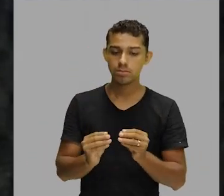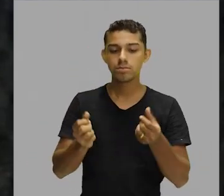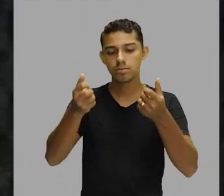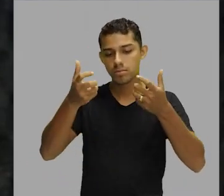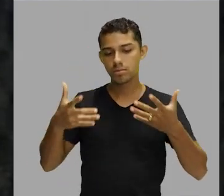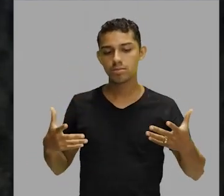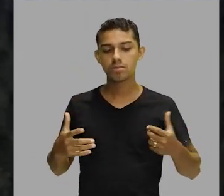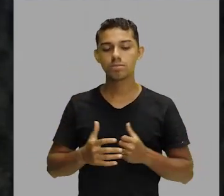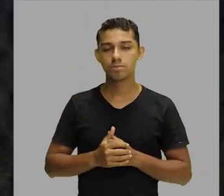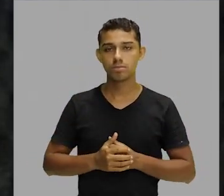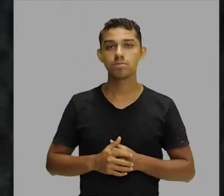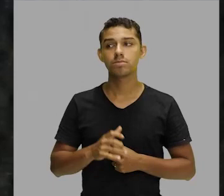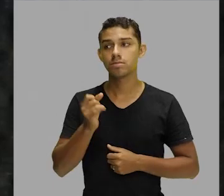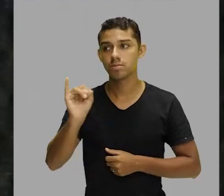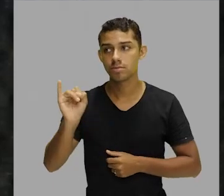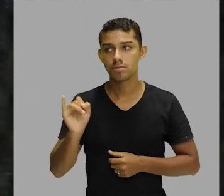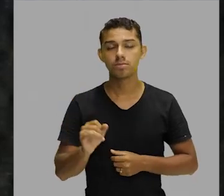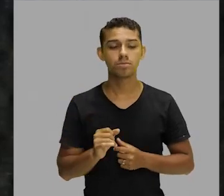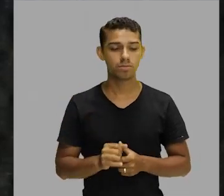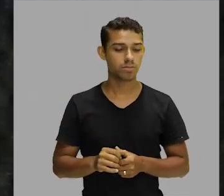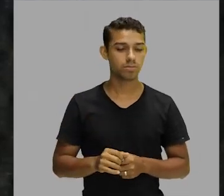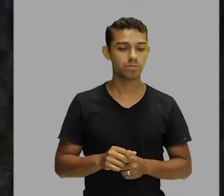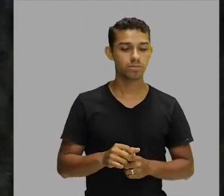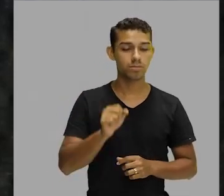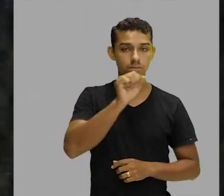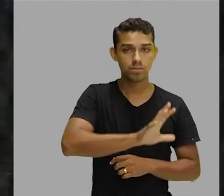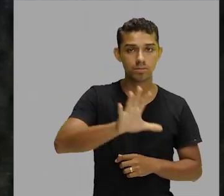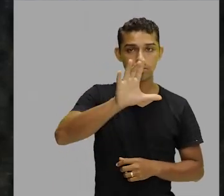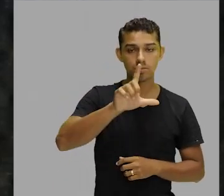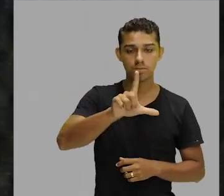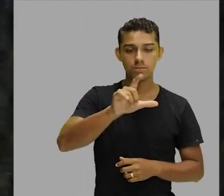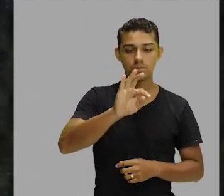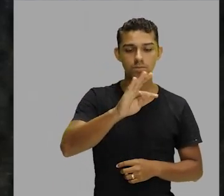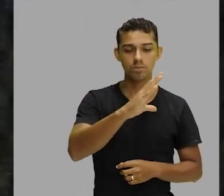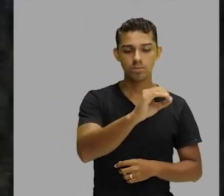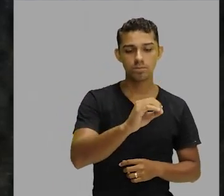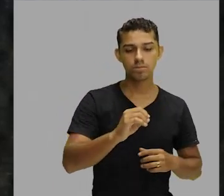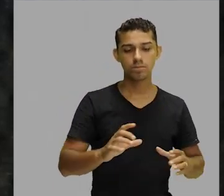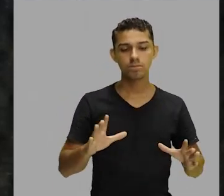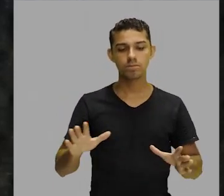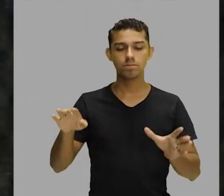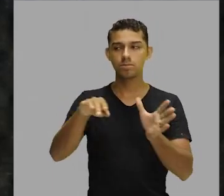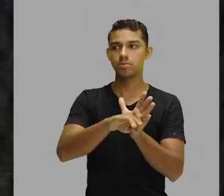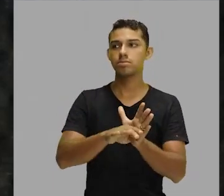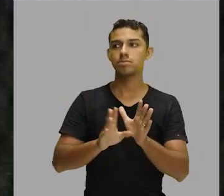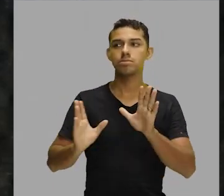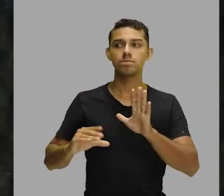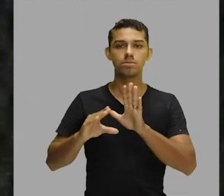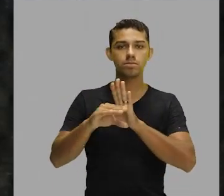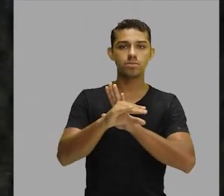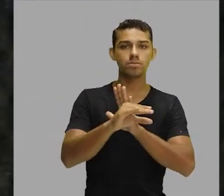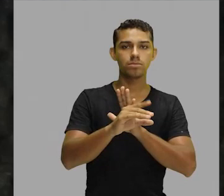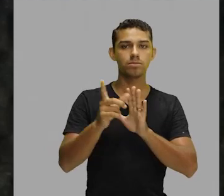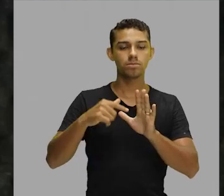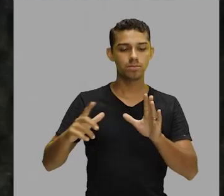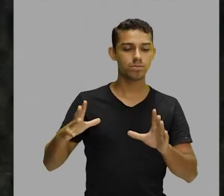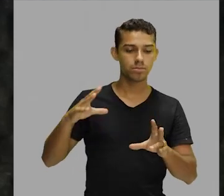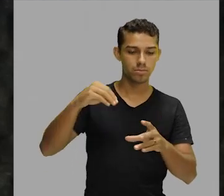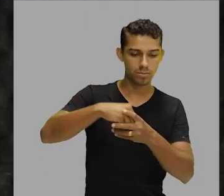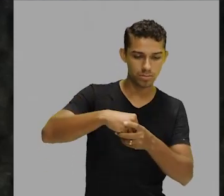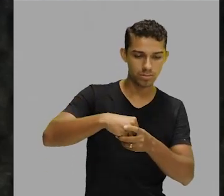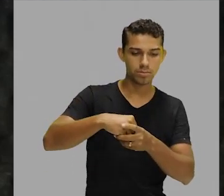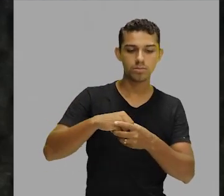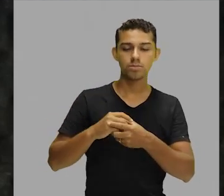para vocês. Se tiver no ciclo lítico, o vírus chega na bactéria, injeta o material genético